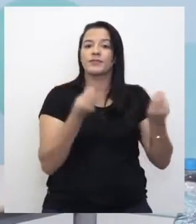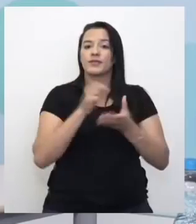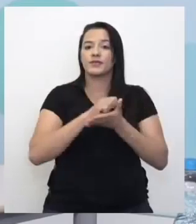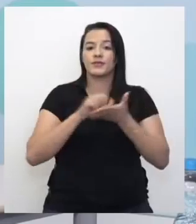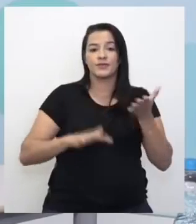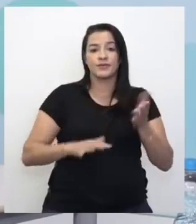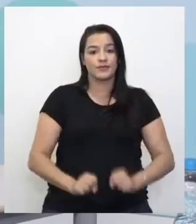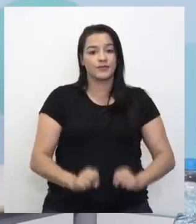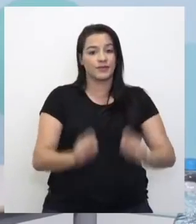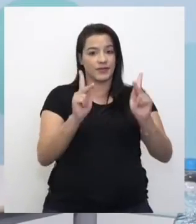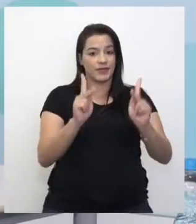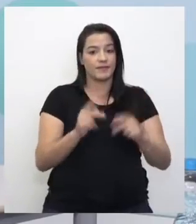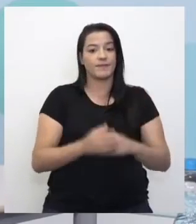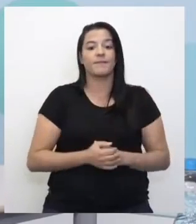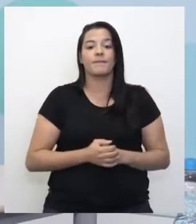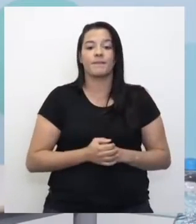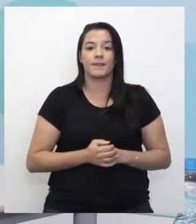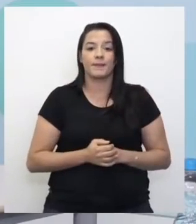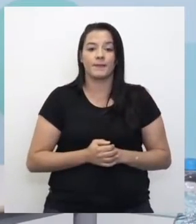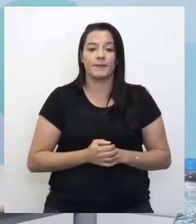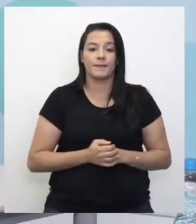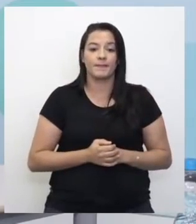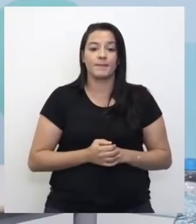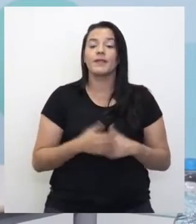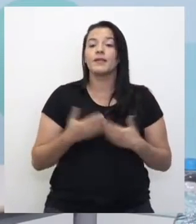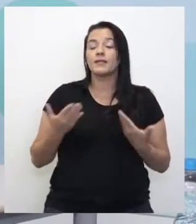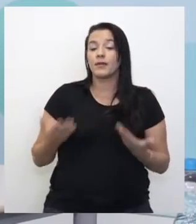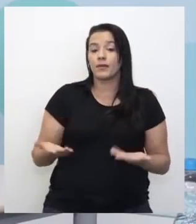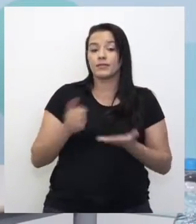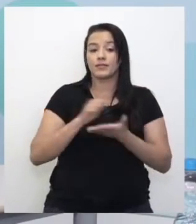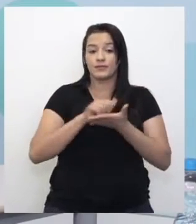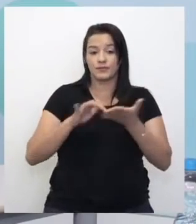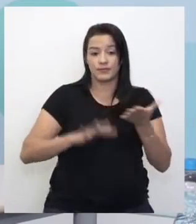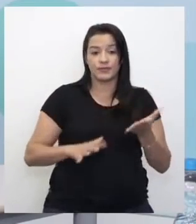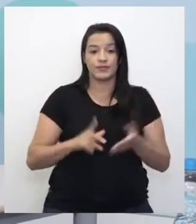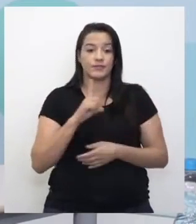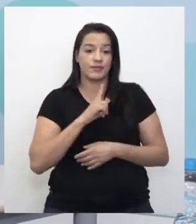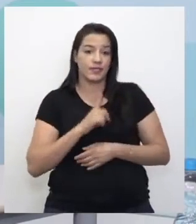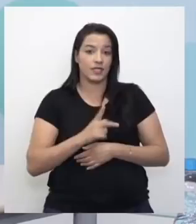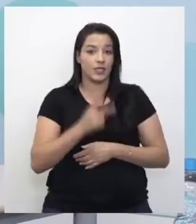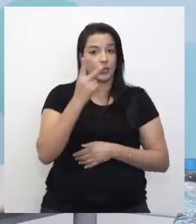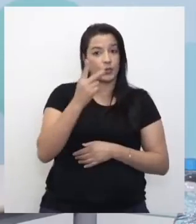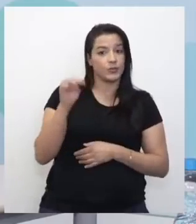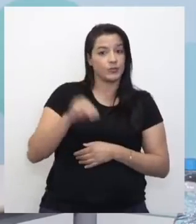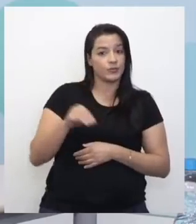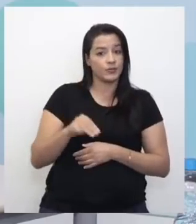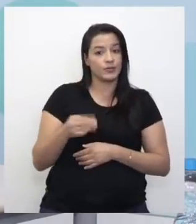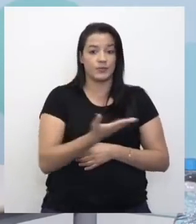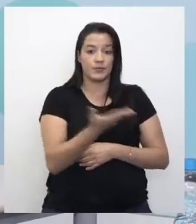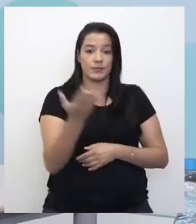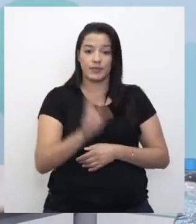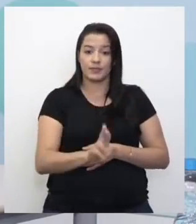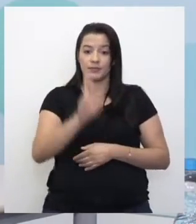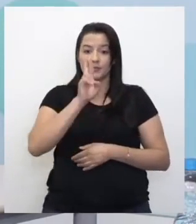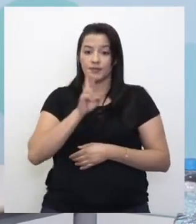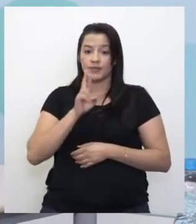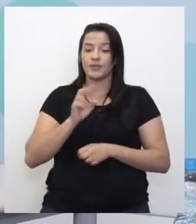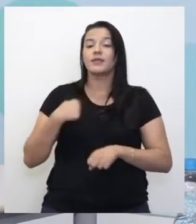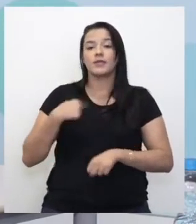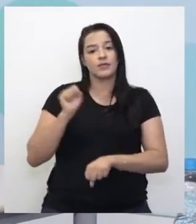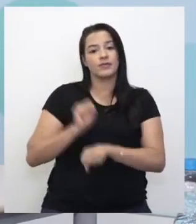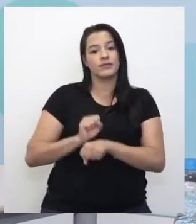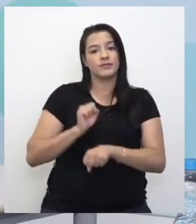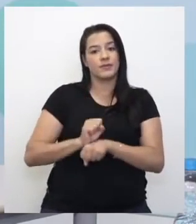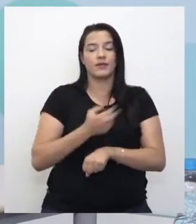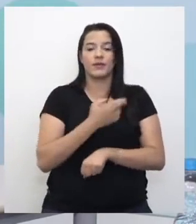atividades, certo? Muito bem. Essa atividade vocês terão 2 minutinhos para responder. E eu aguardo a